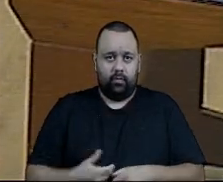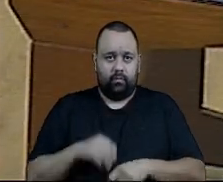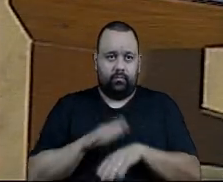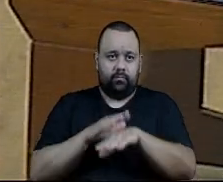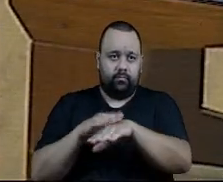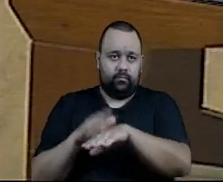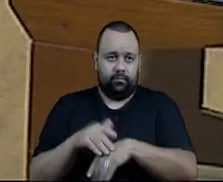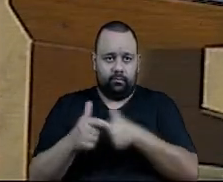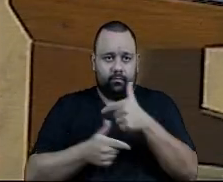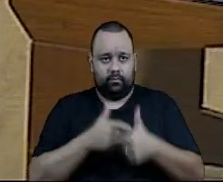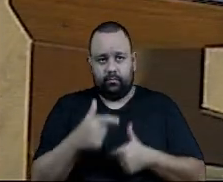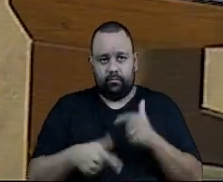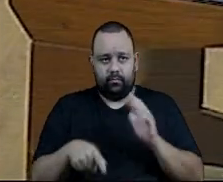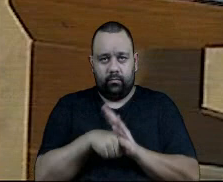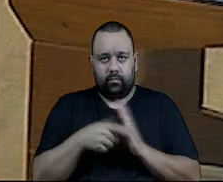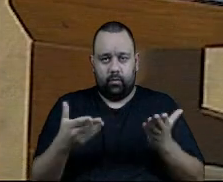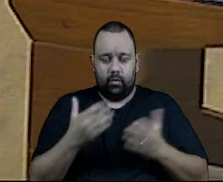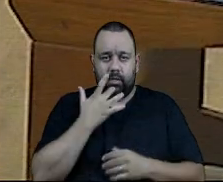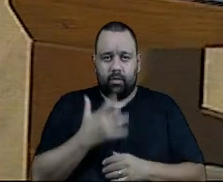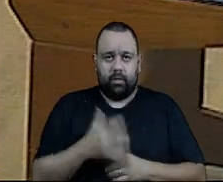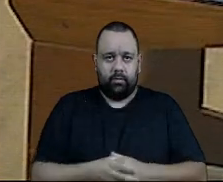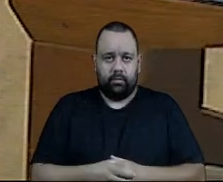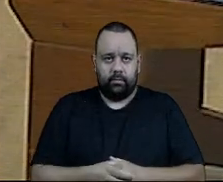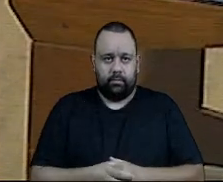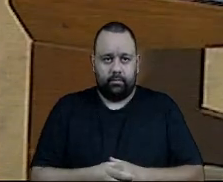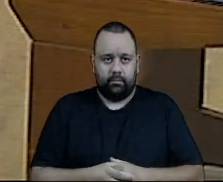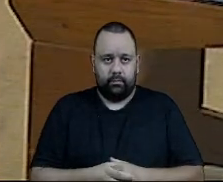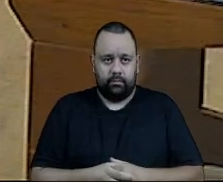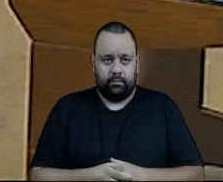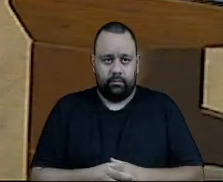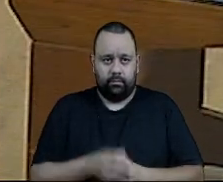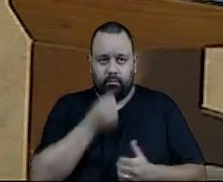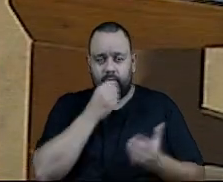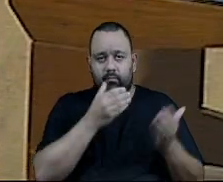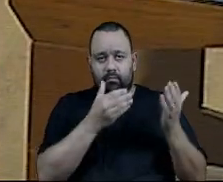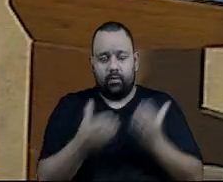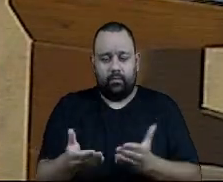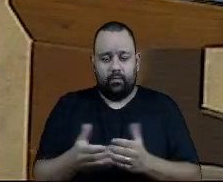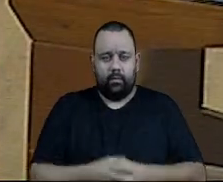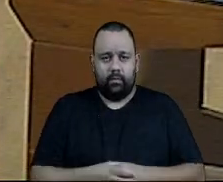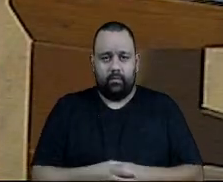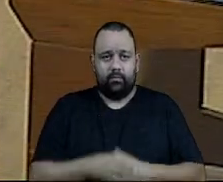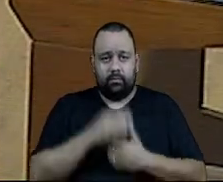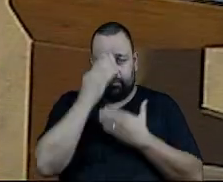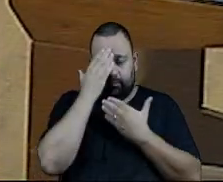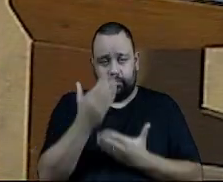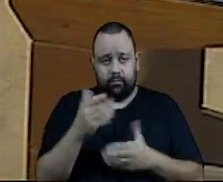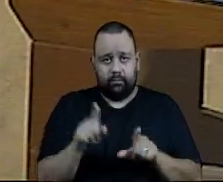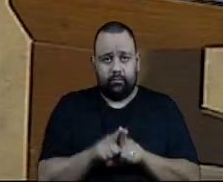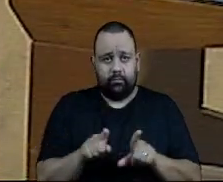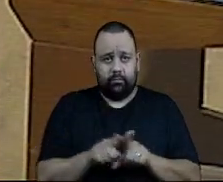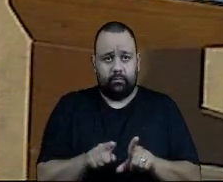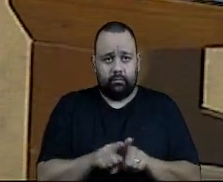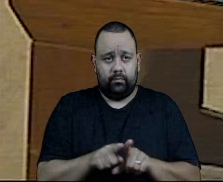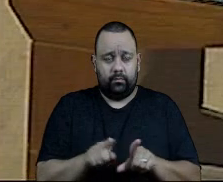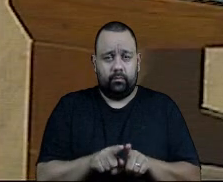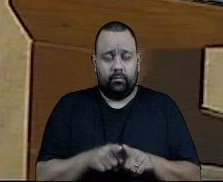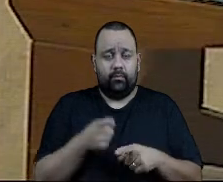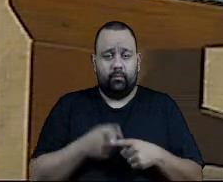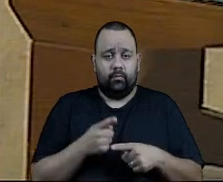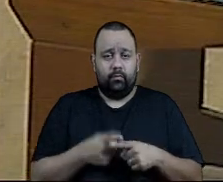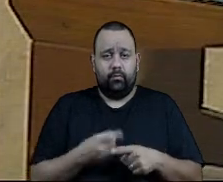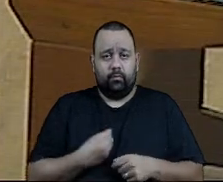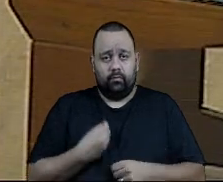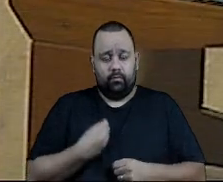audiência pública designadas e os trabalhos desta tarde. Diane, seja bem-vinda. A gente agradece